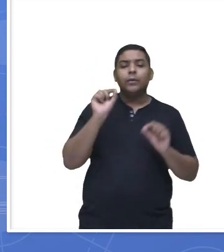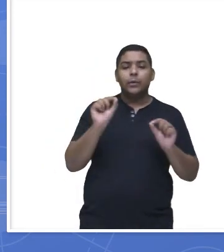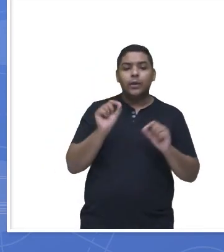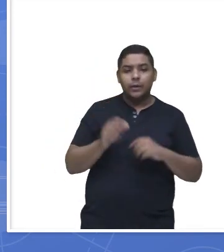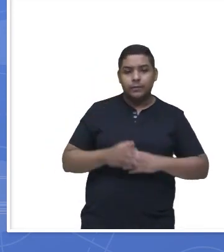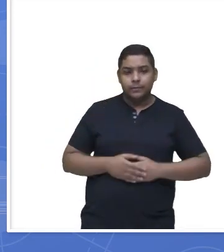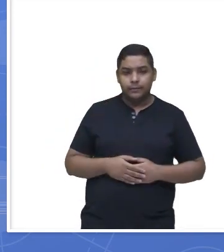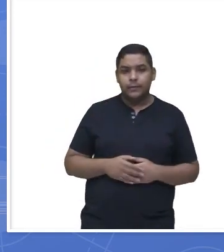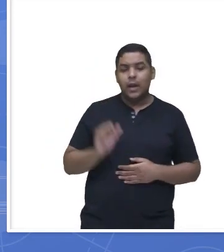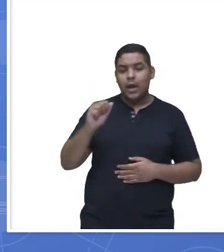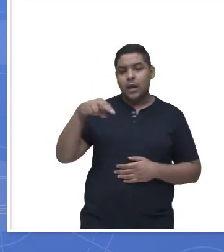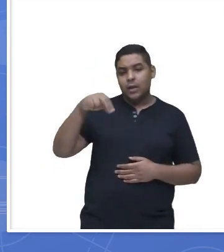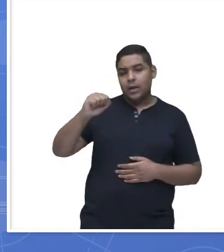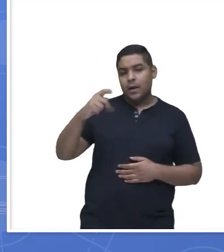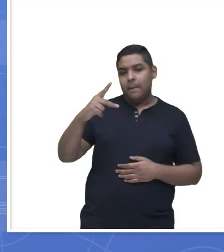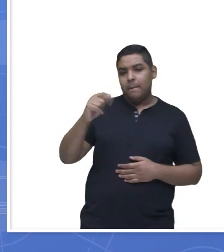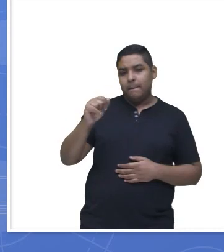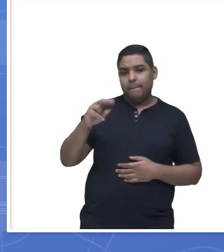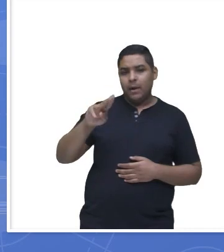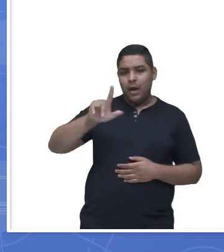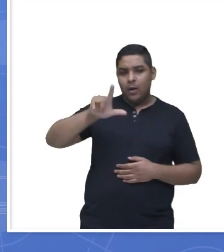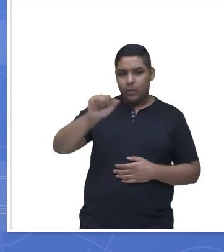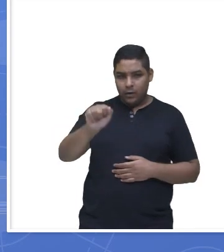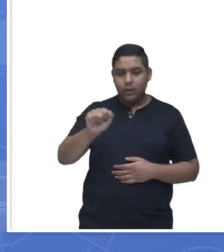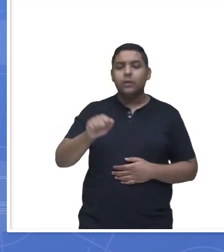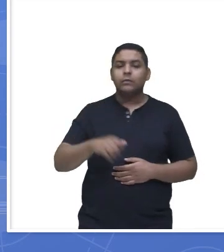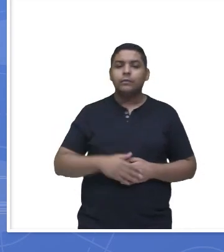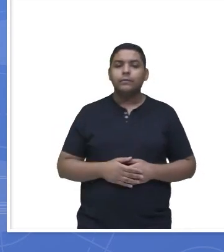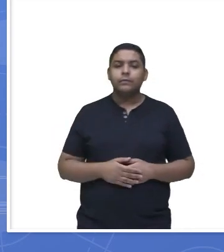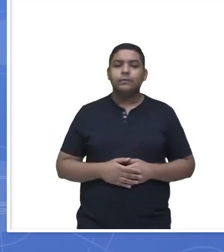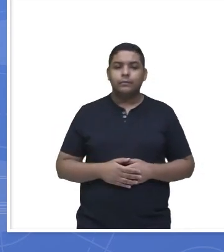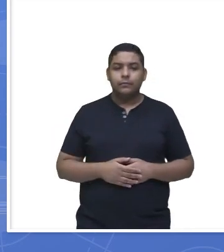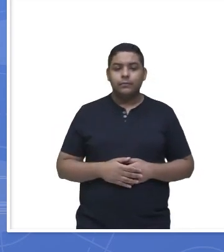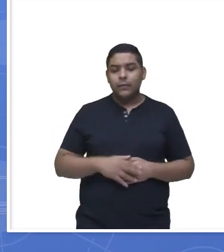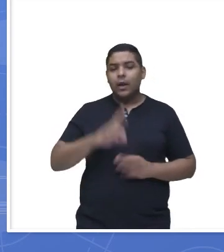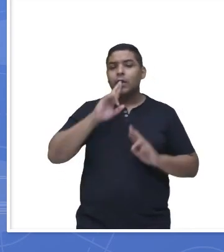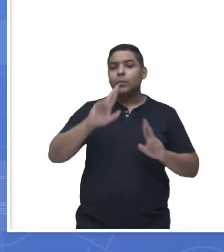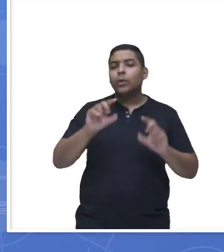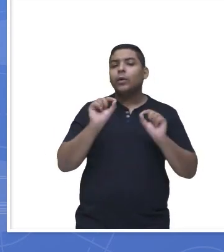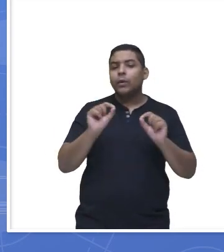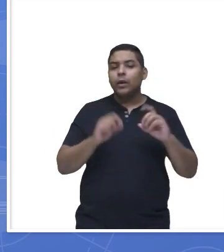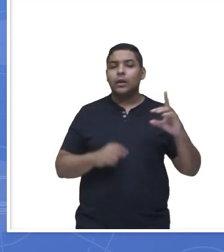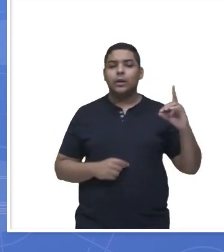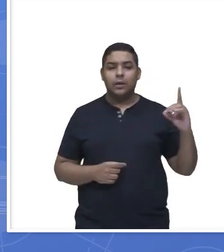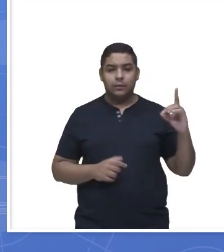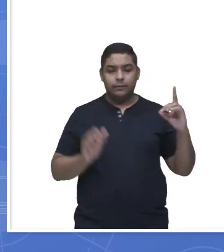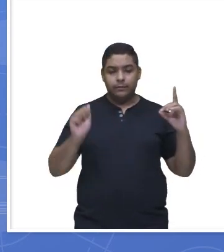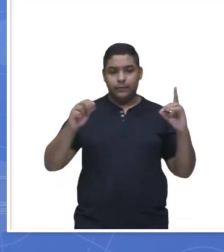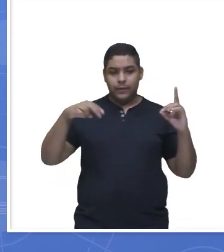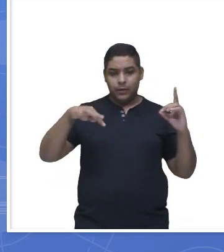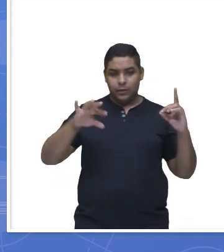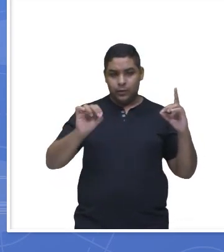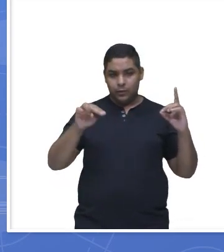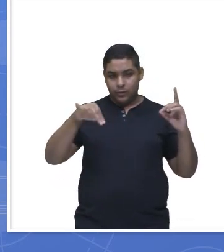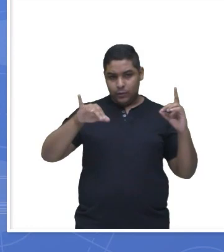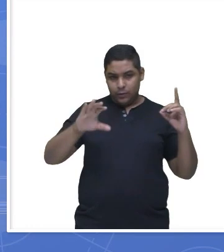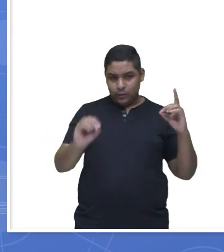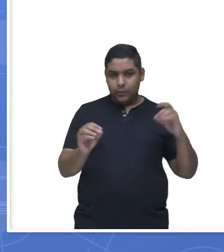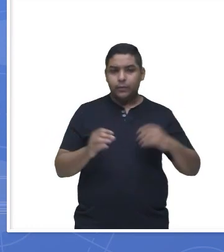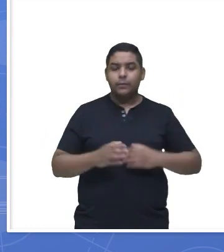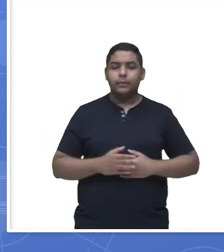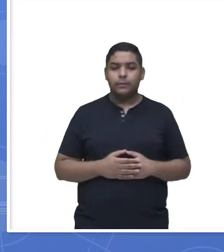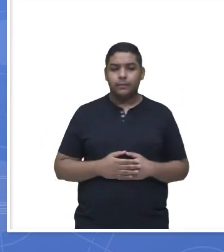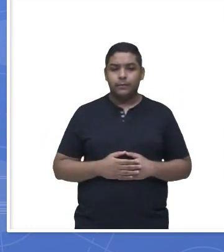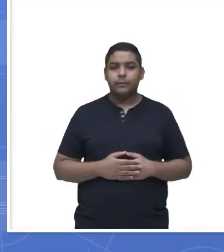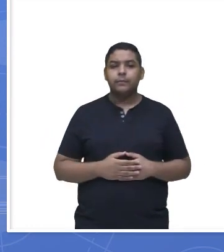Temos a Ana Paula, ela respondeu que seria a letra D. O Antônio, ele colocou